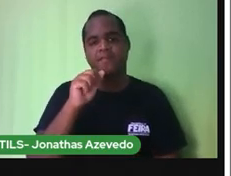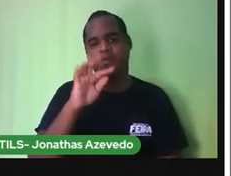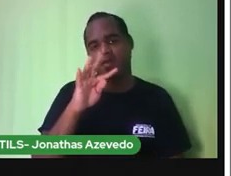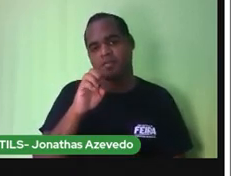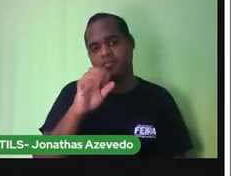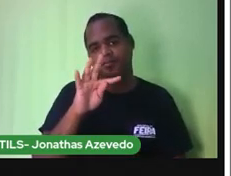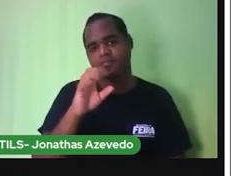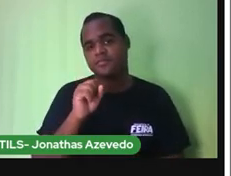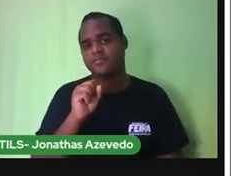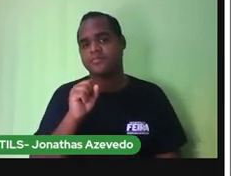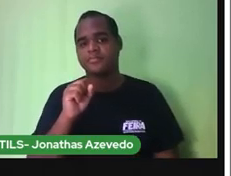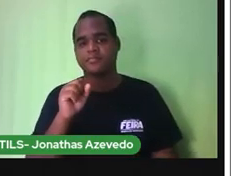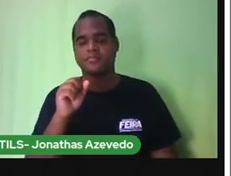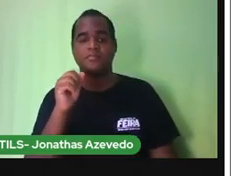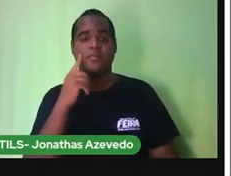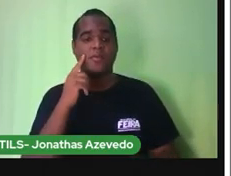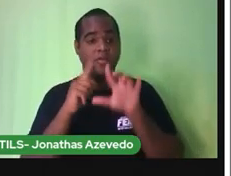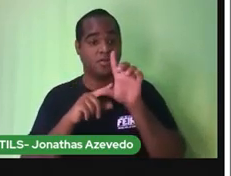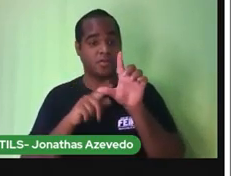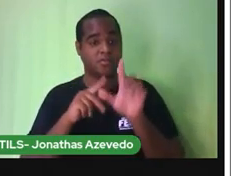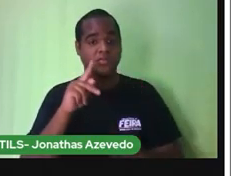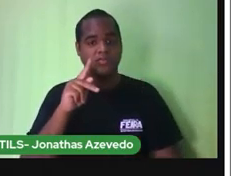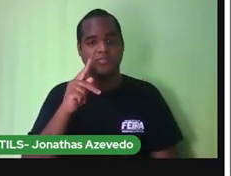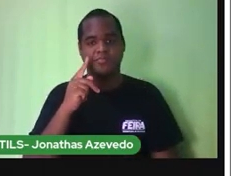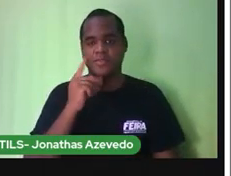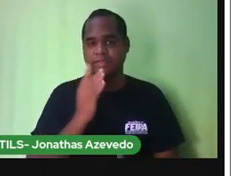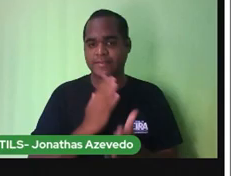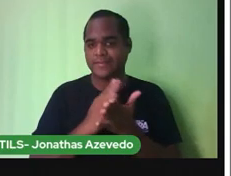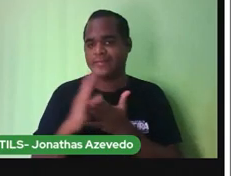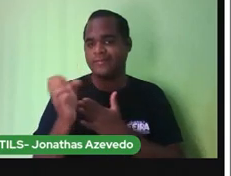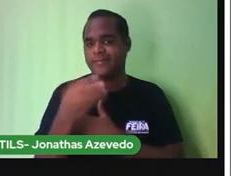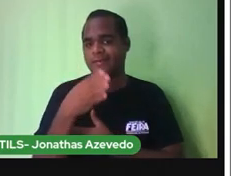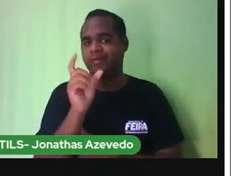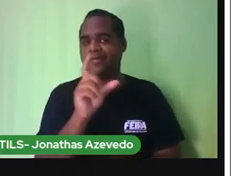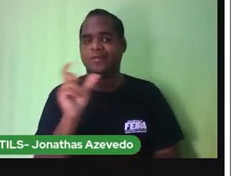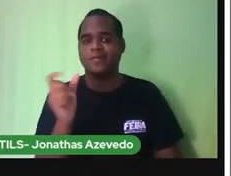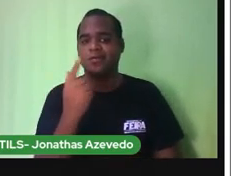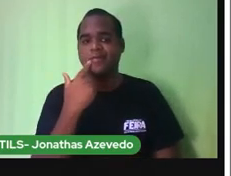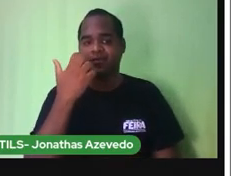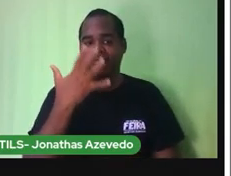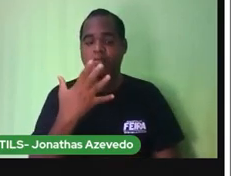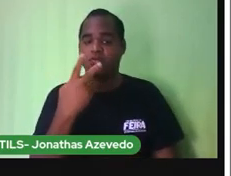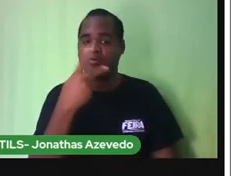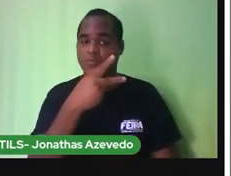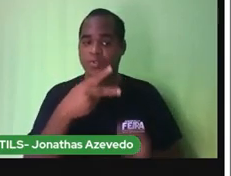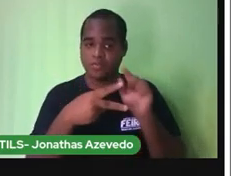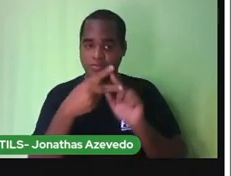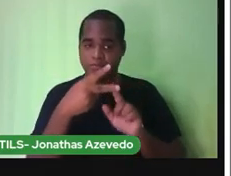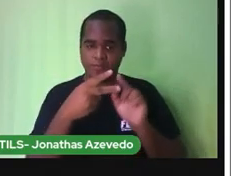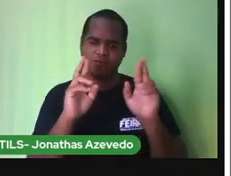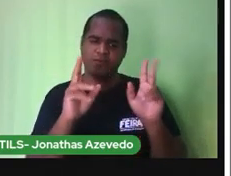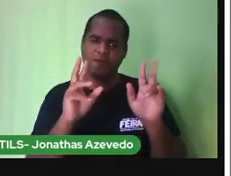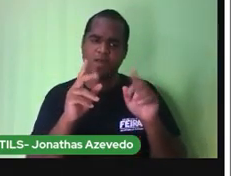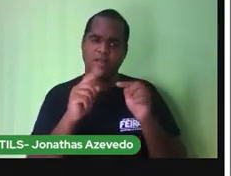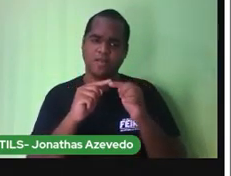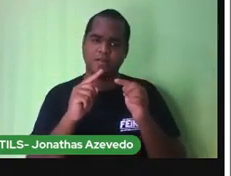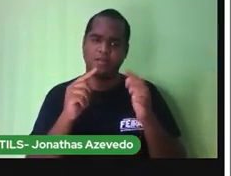a letra P aparecem nessas duas palavras em diferentes posições